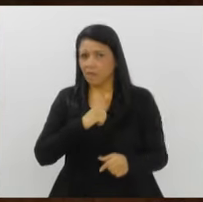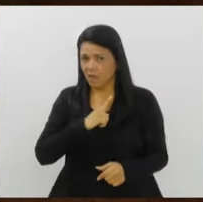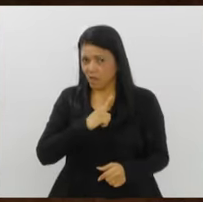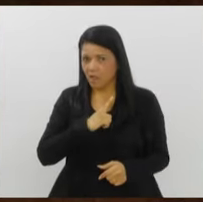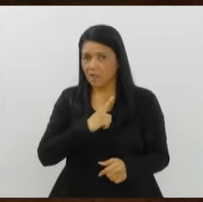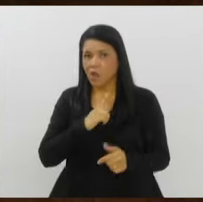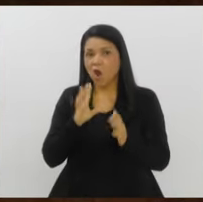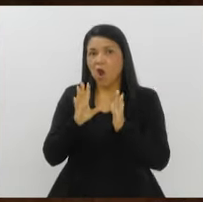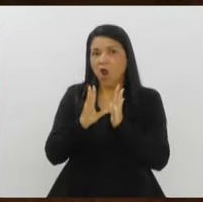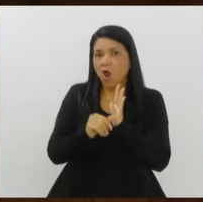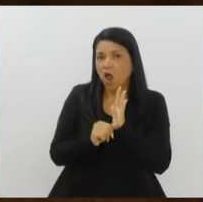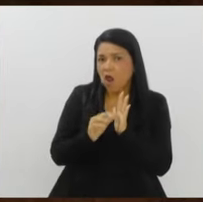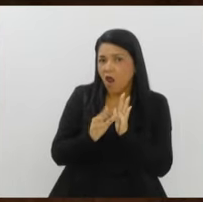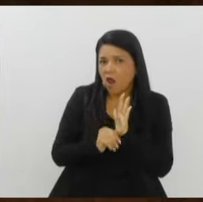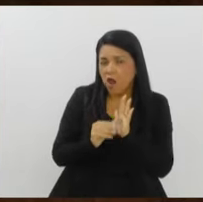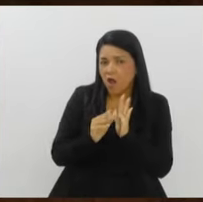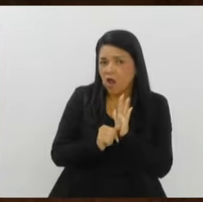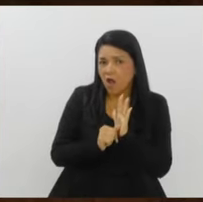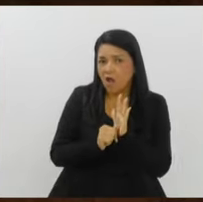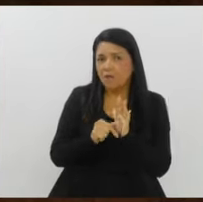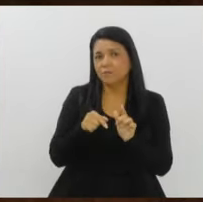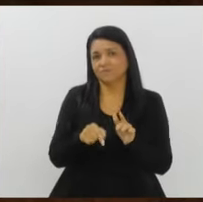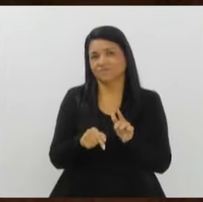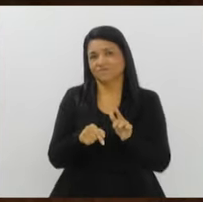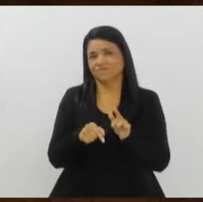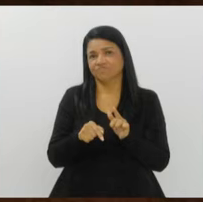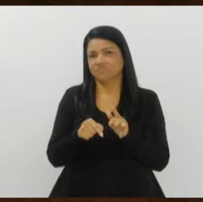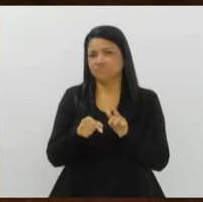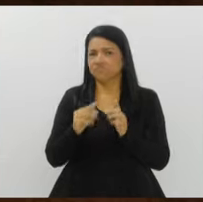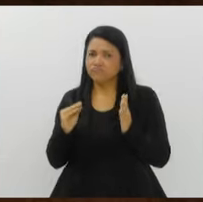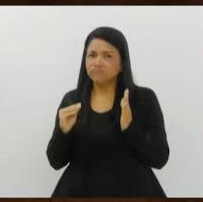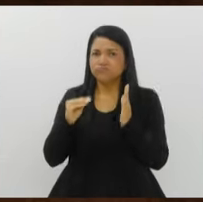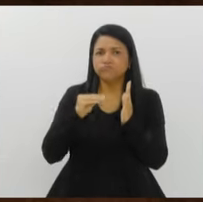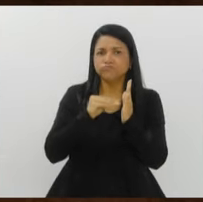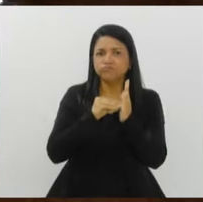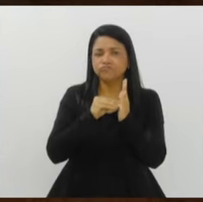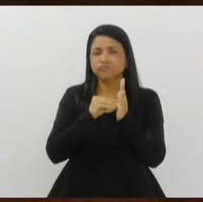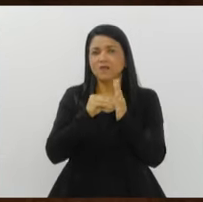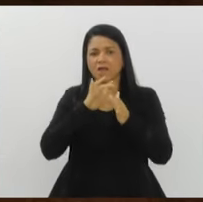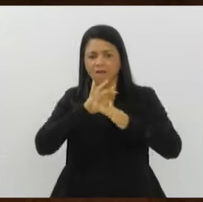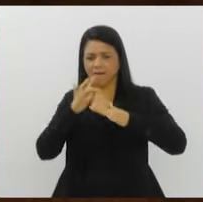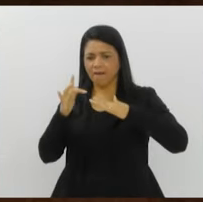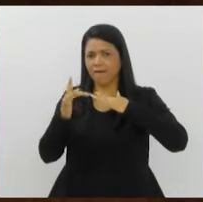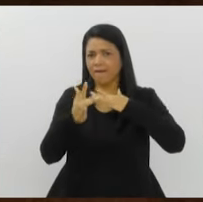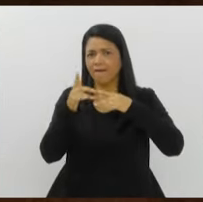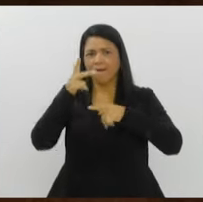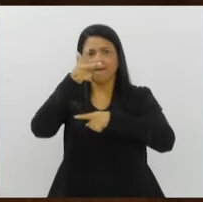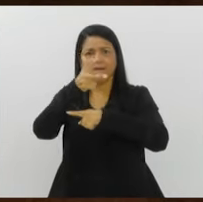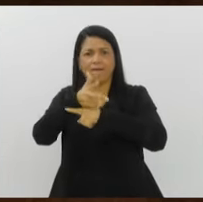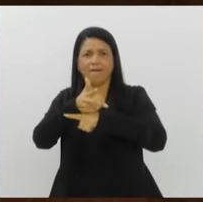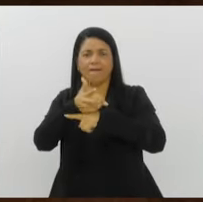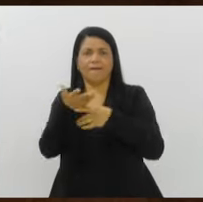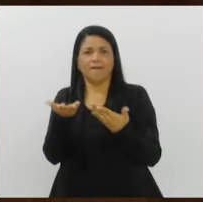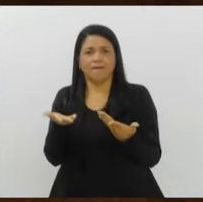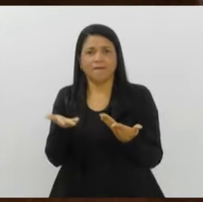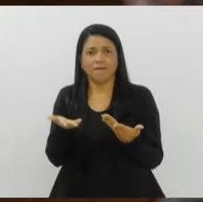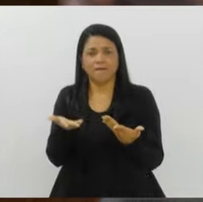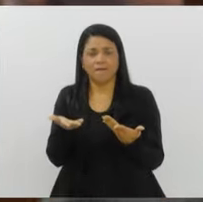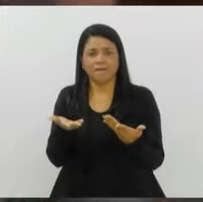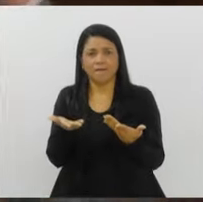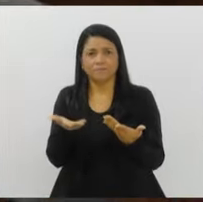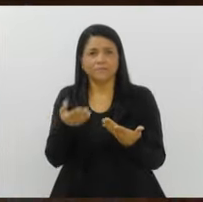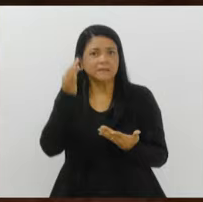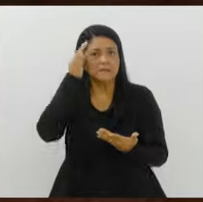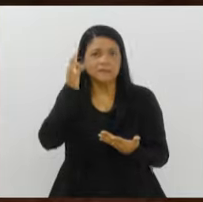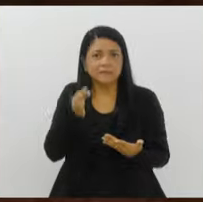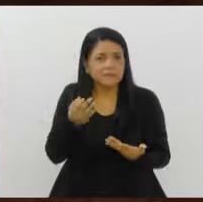Eles roubam e eles próprios colocam os seus vídeos nas redes sociais. Não dá para entender,